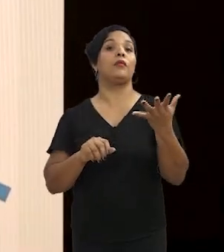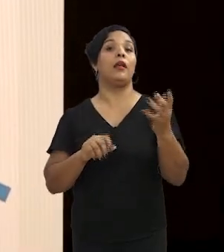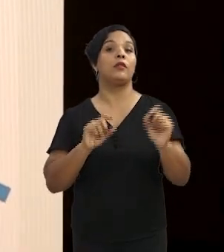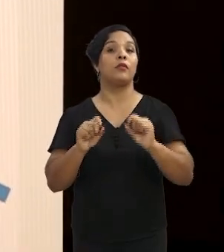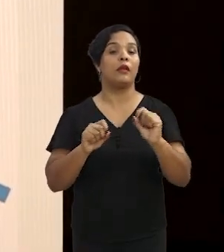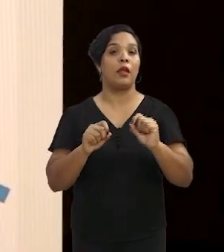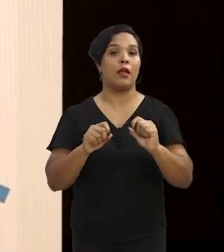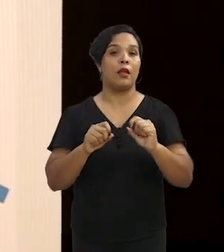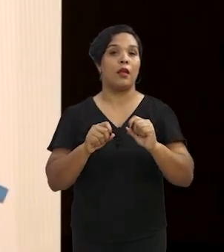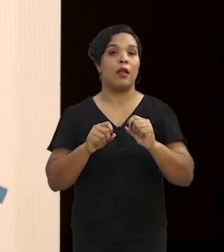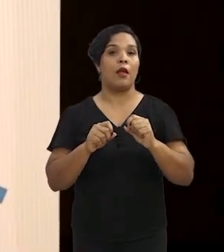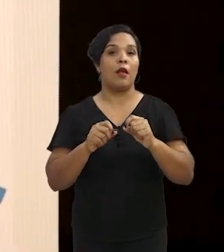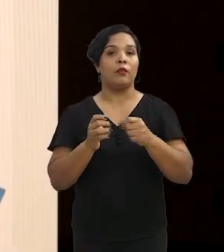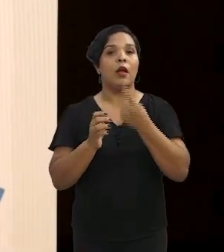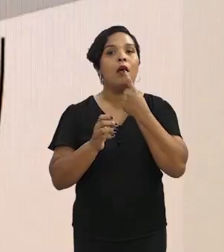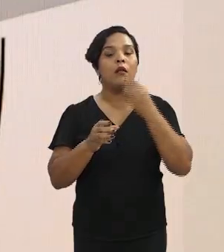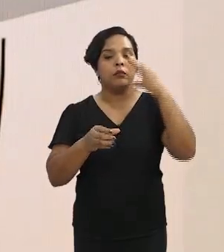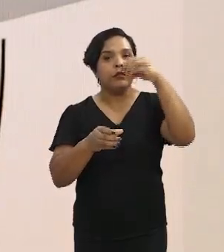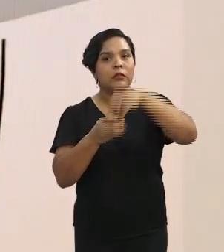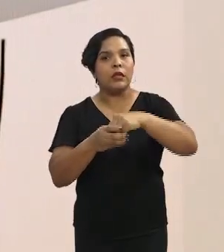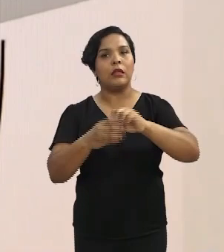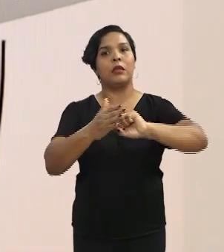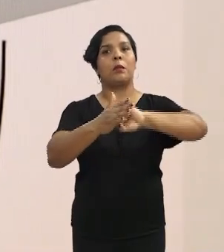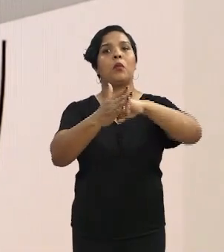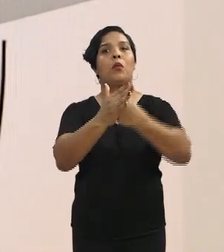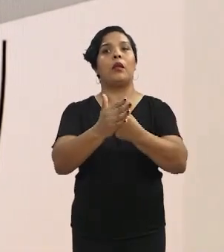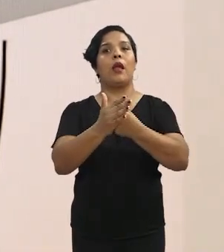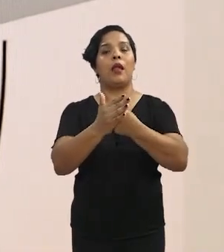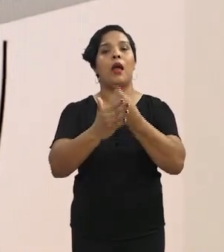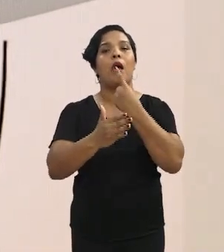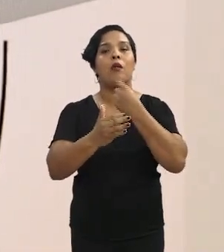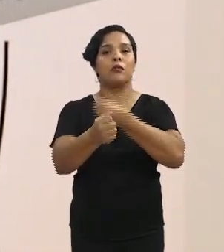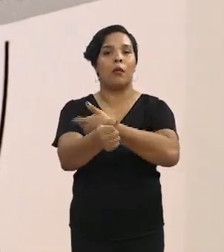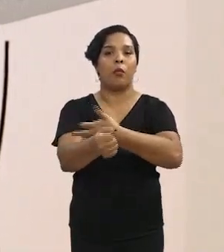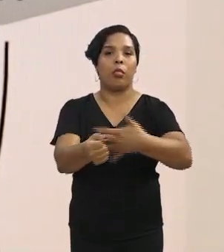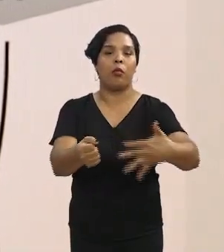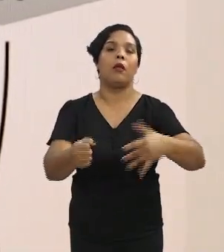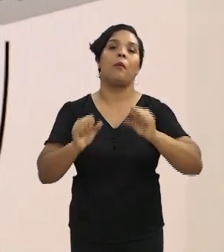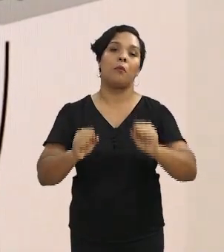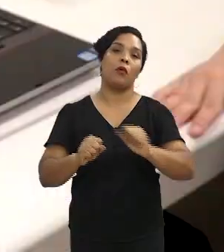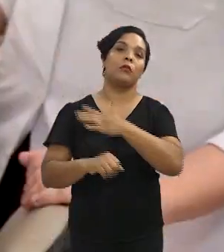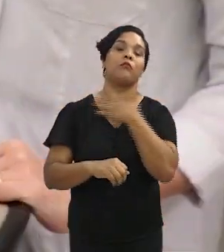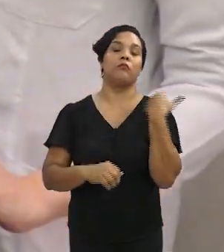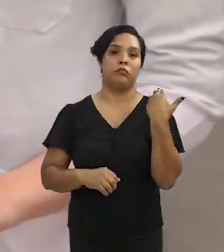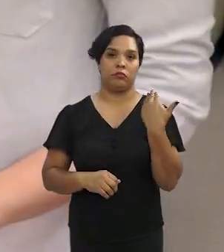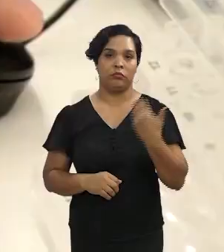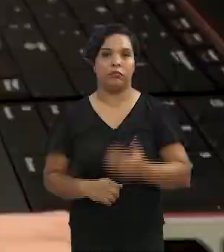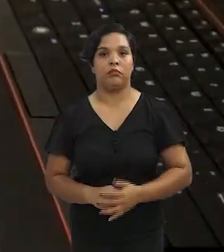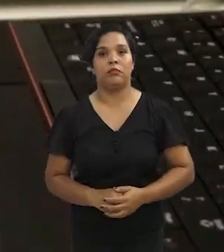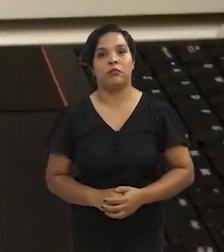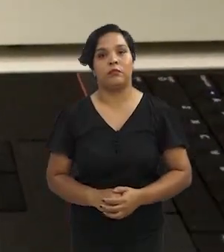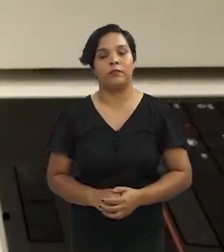acontece a formação de um coágulo sanguíneo que bloqueia o fluxo de sangue e pode levar à morte.